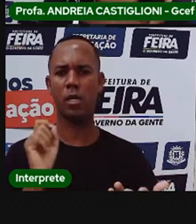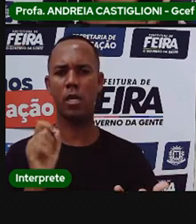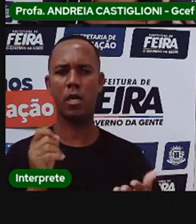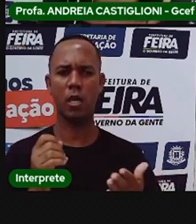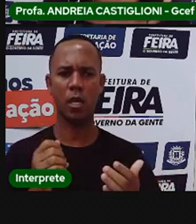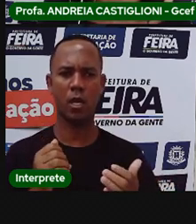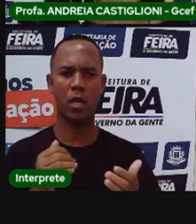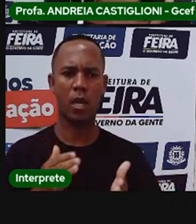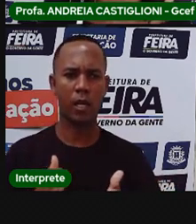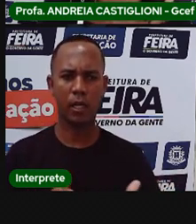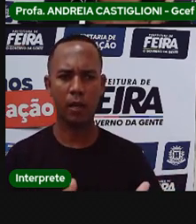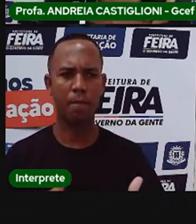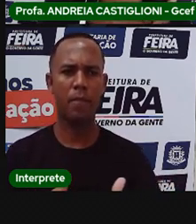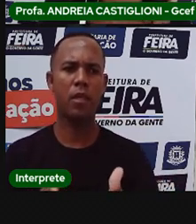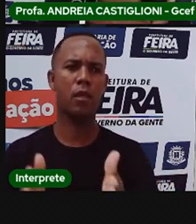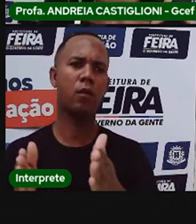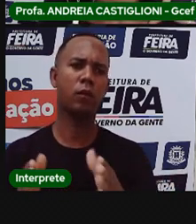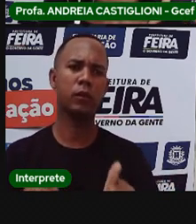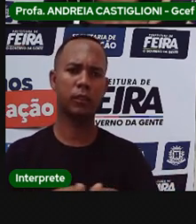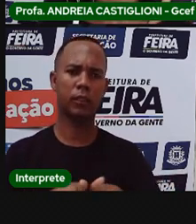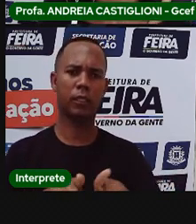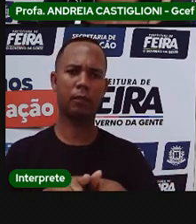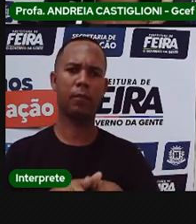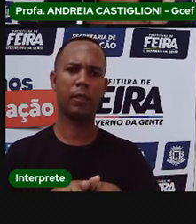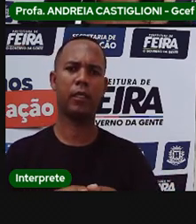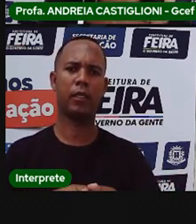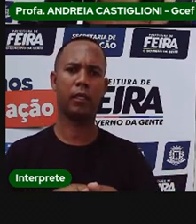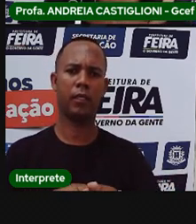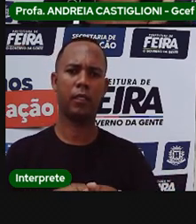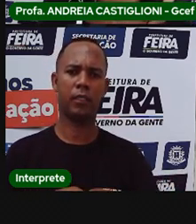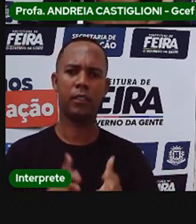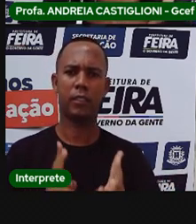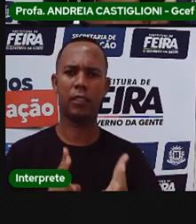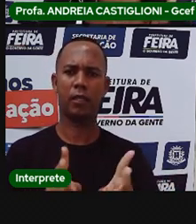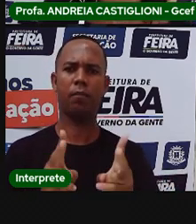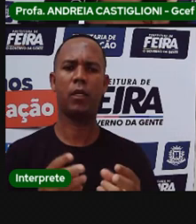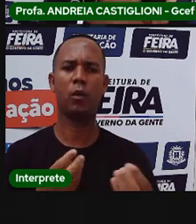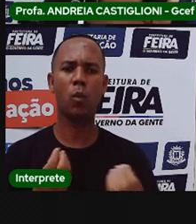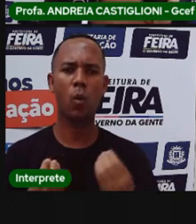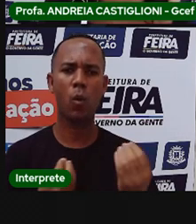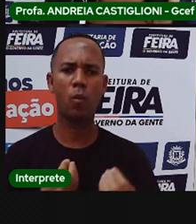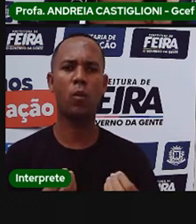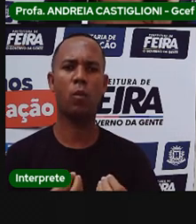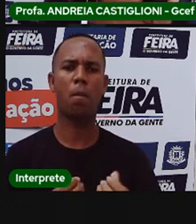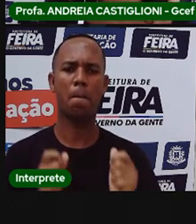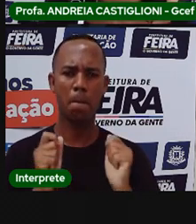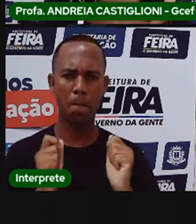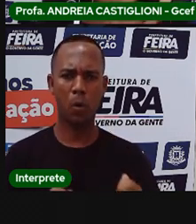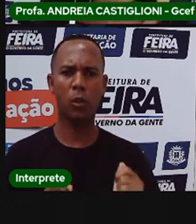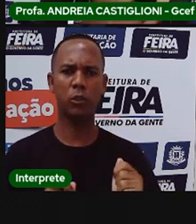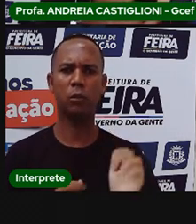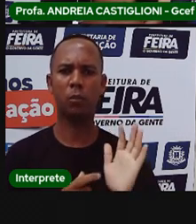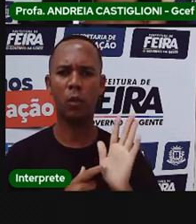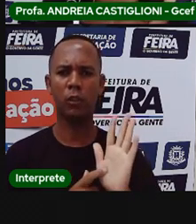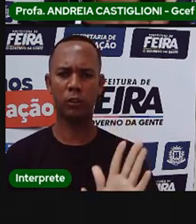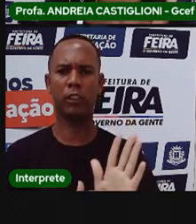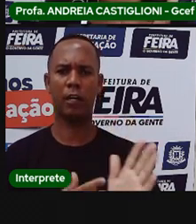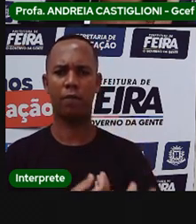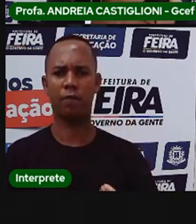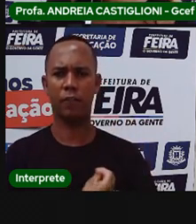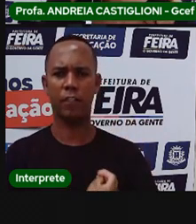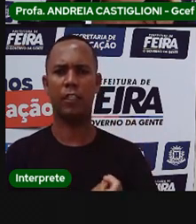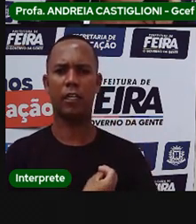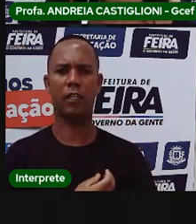caminhos para essas ações de engajamento e de efetivação. Ou seja, como é que eu posso tornar isso real na minha vida,